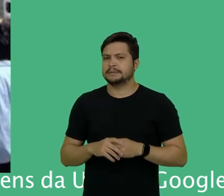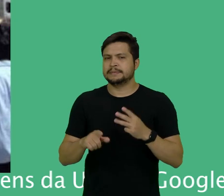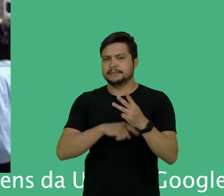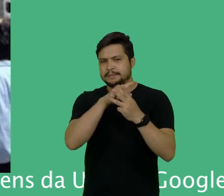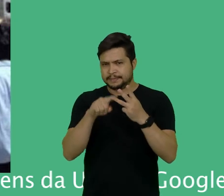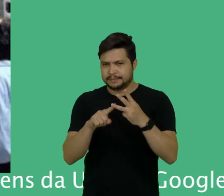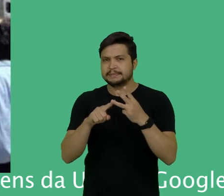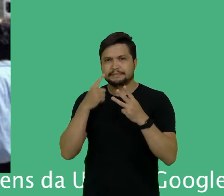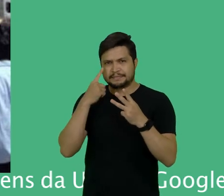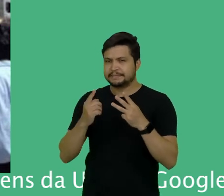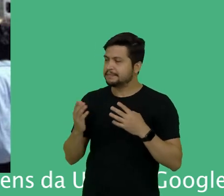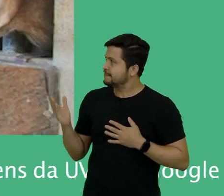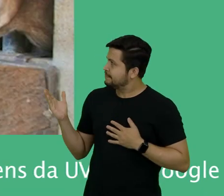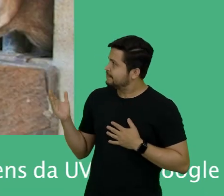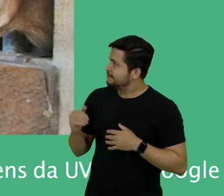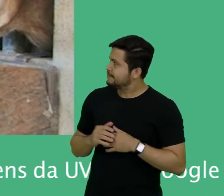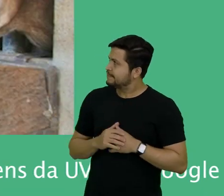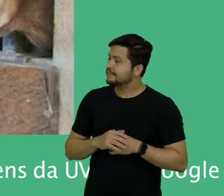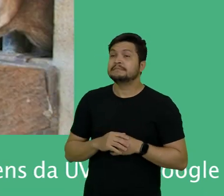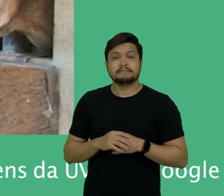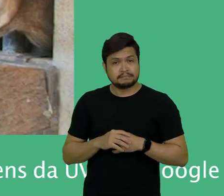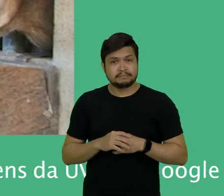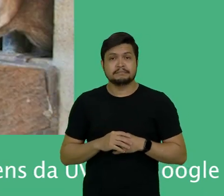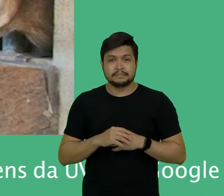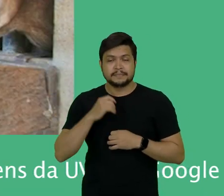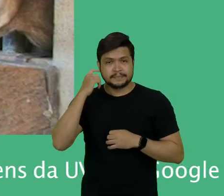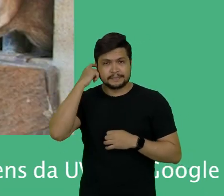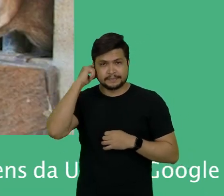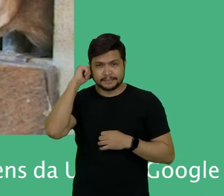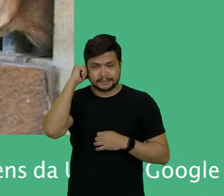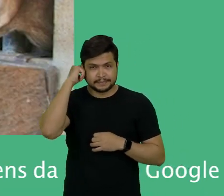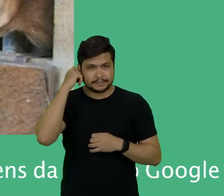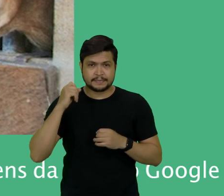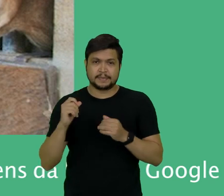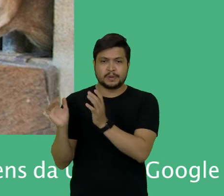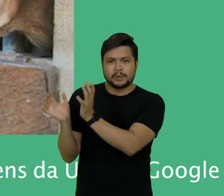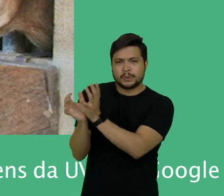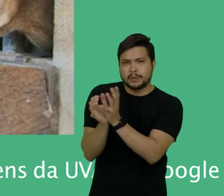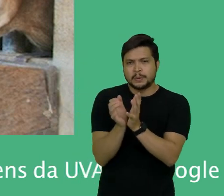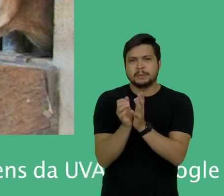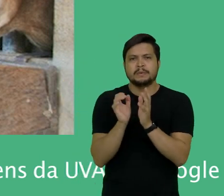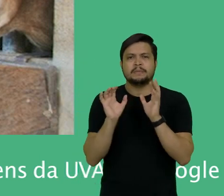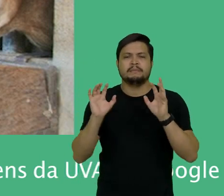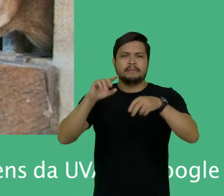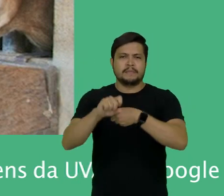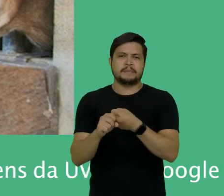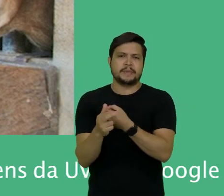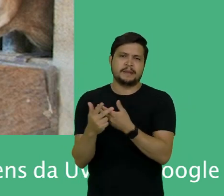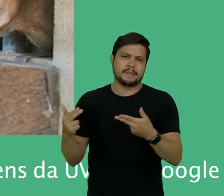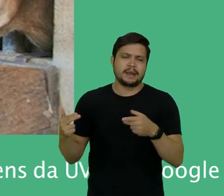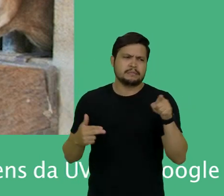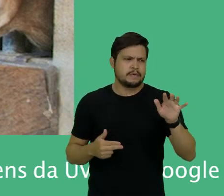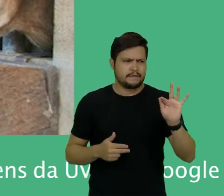nutrição, outros galpões. Então, a questão dos rebanhos de conservação, Kleber, que tem aí